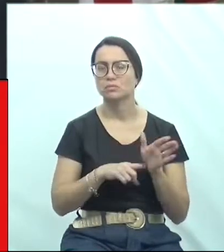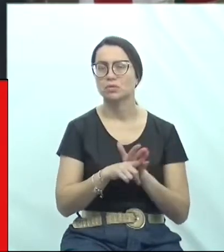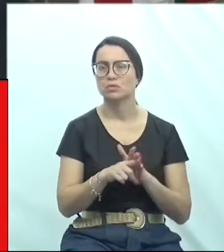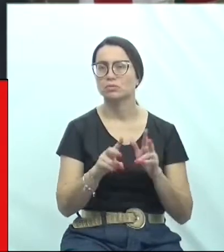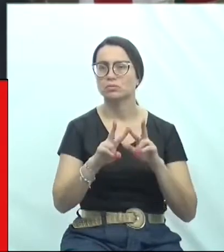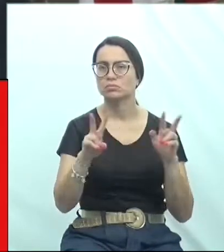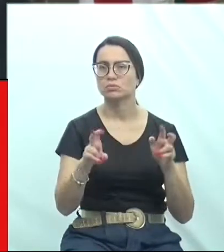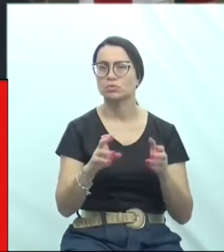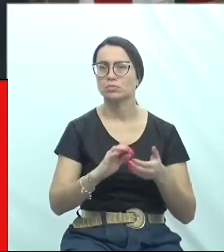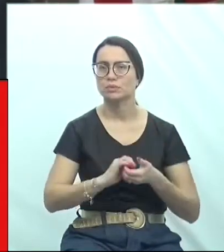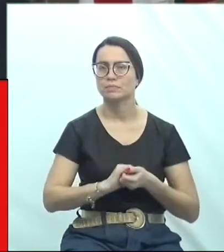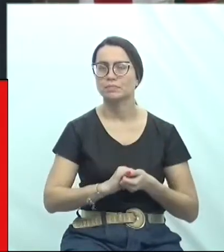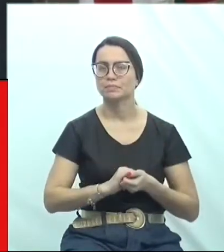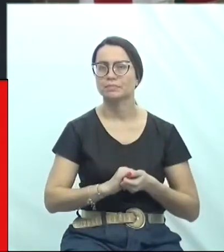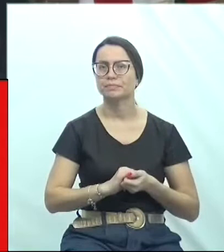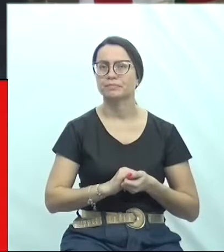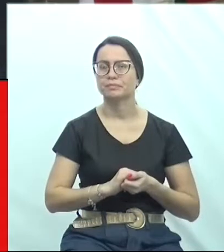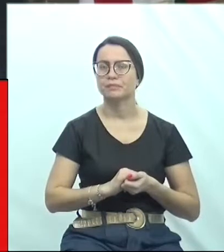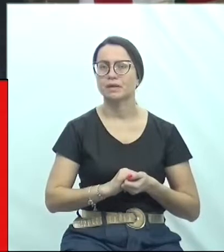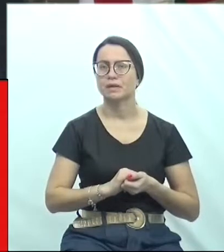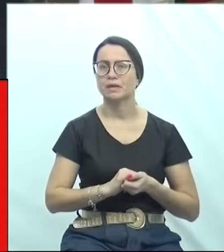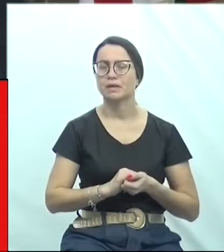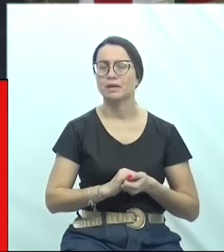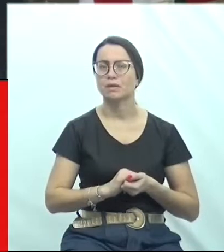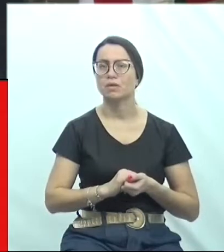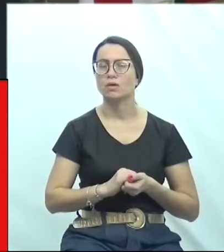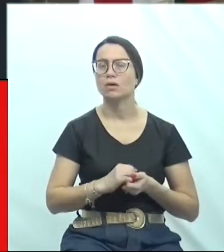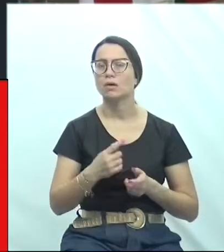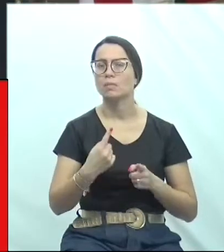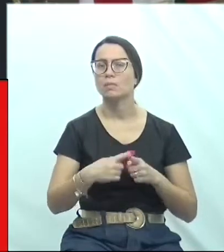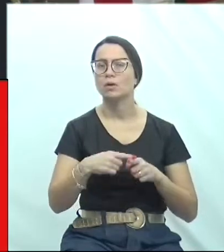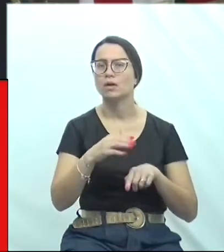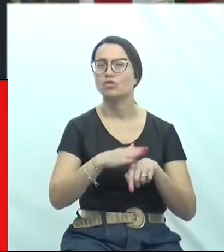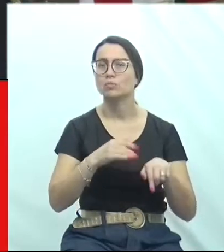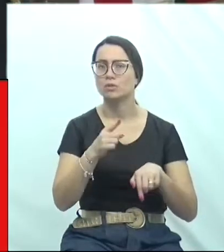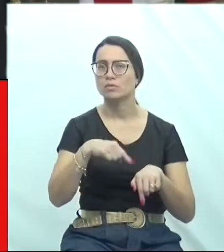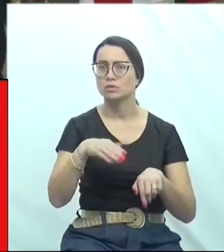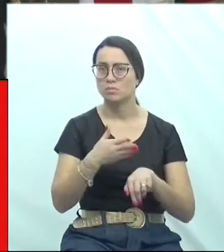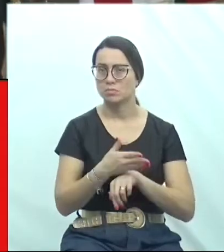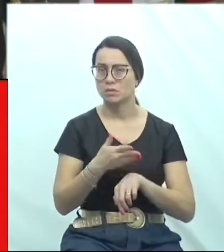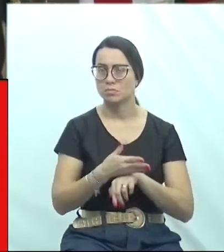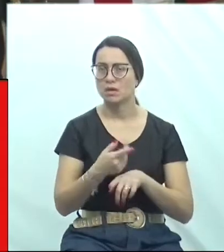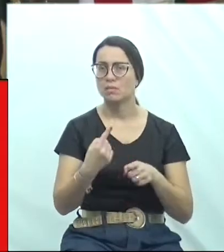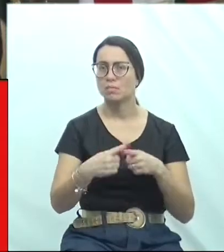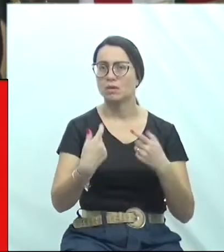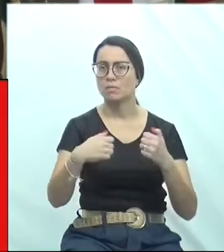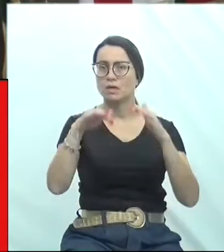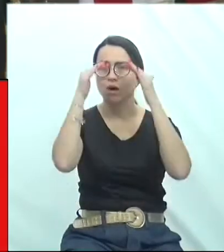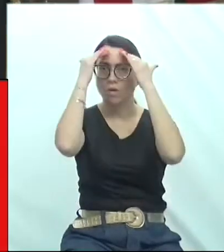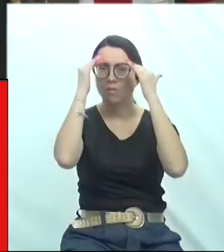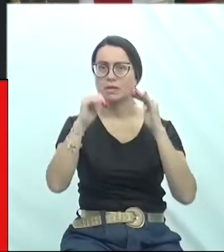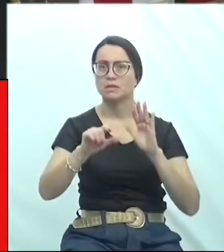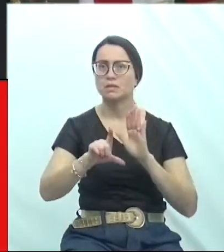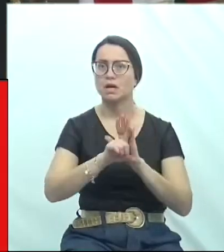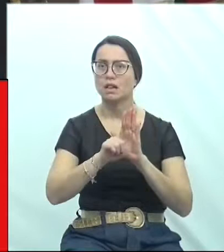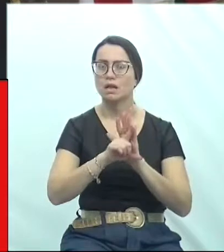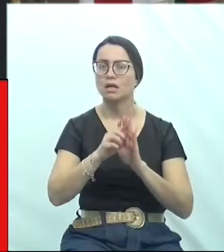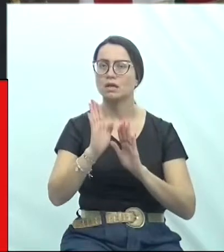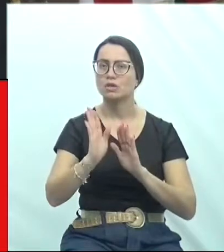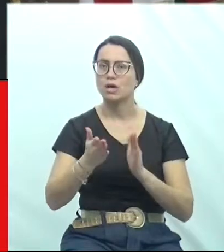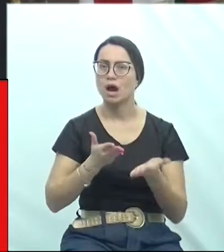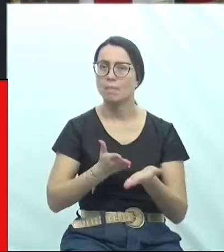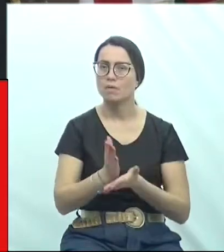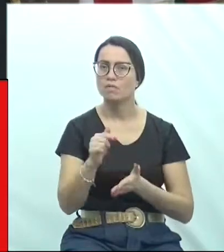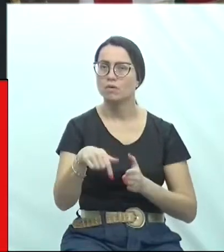é o cumprimento da lei municipal aprovada por essa Casa Legislativa, que é